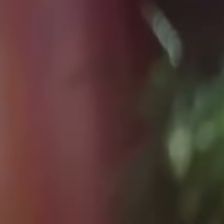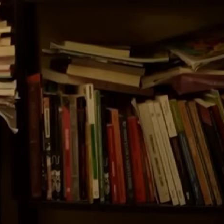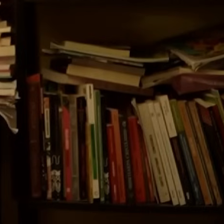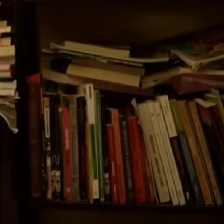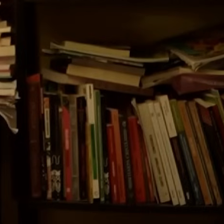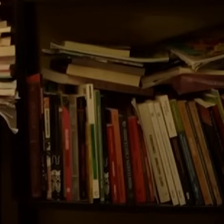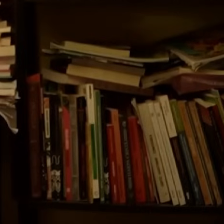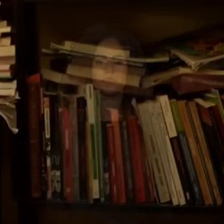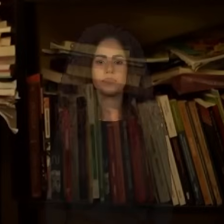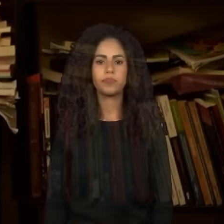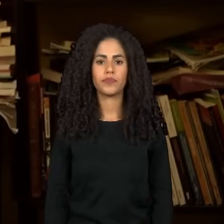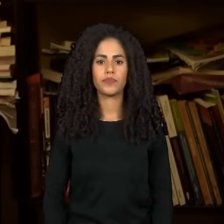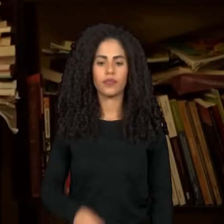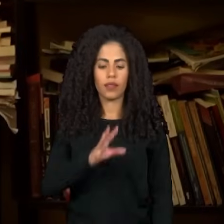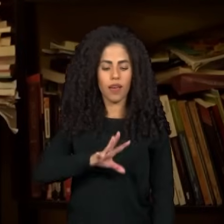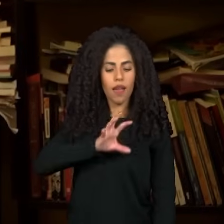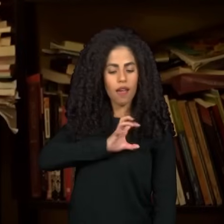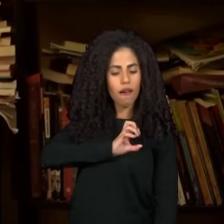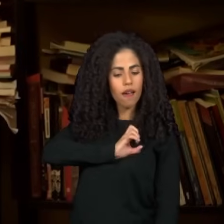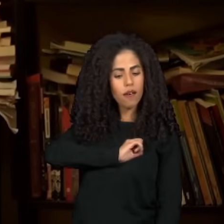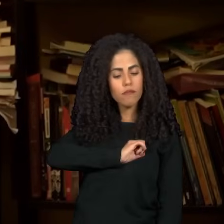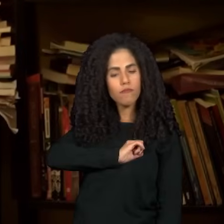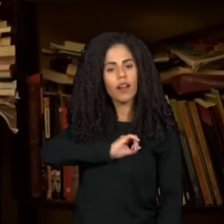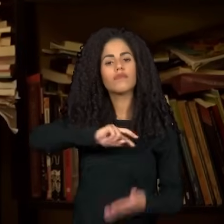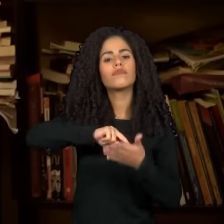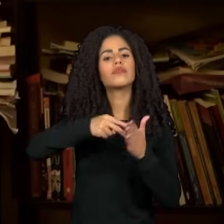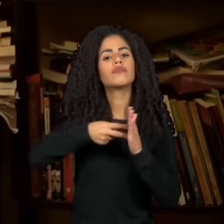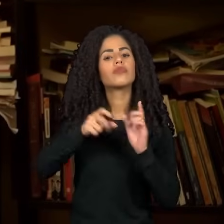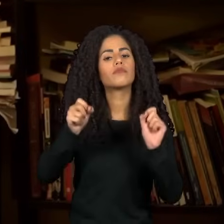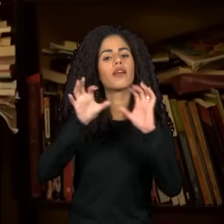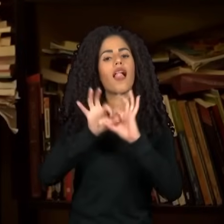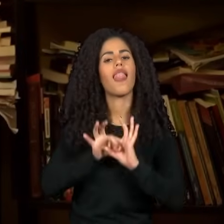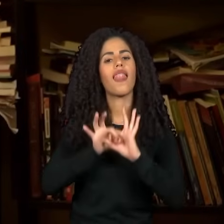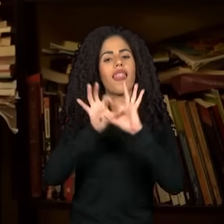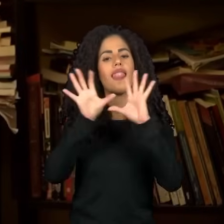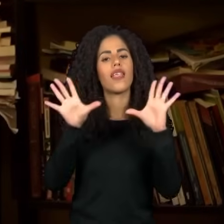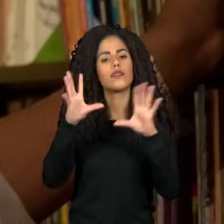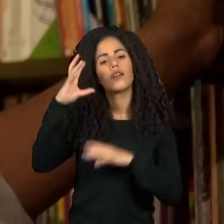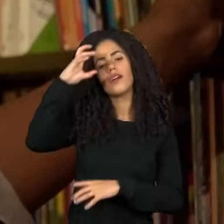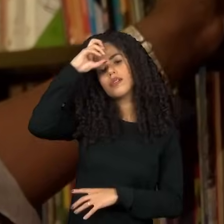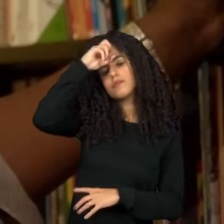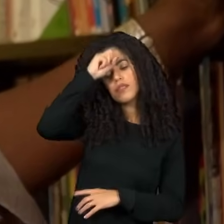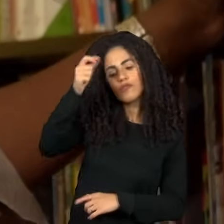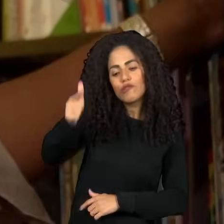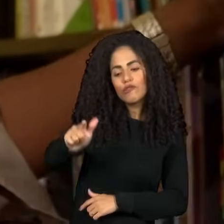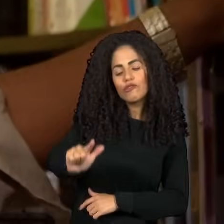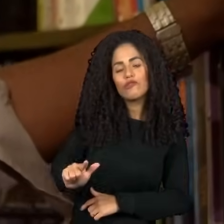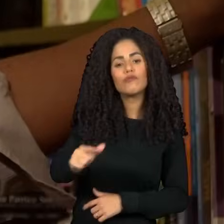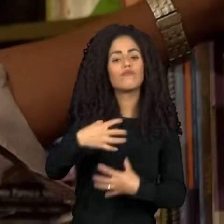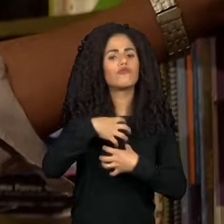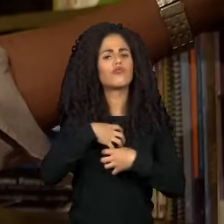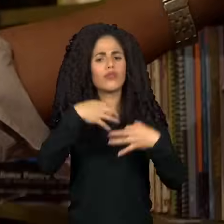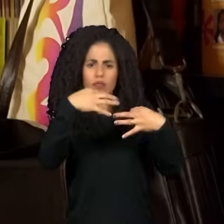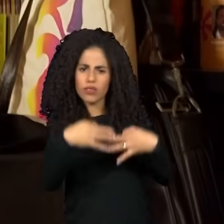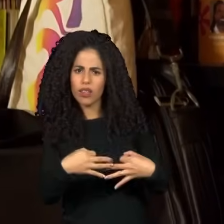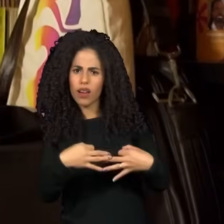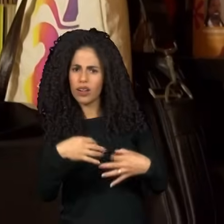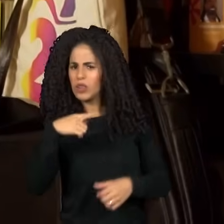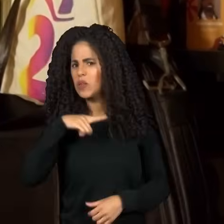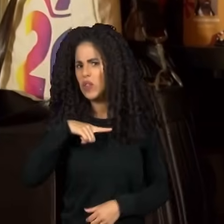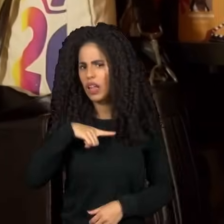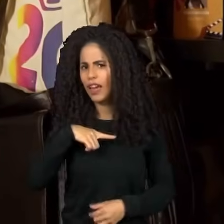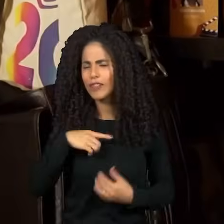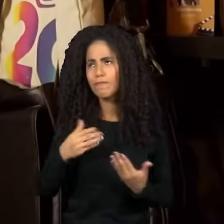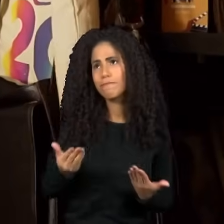preciso. Amar também significa disponibilidade para reaprender a amar. A forma certa de amar é aquela